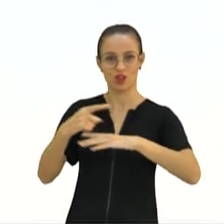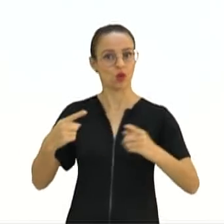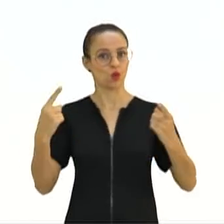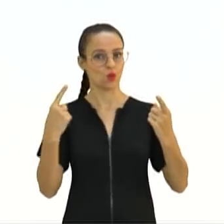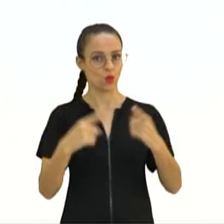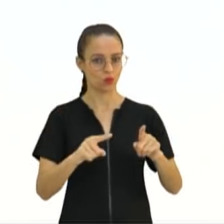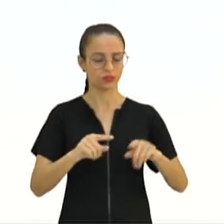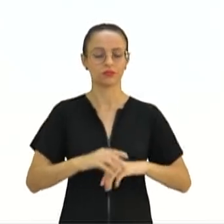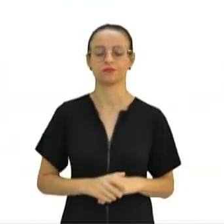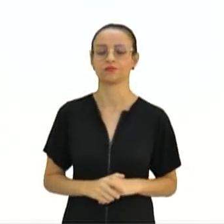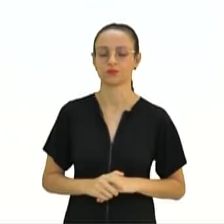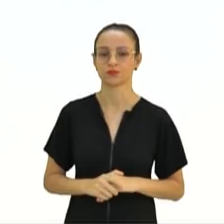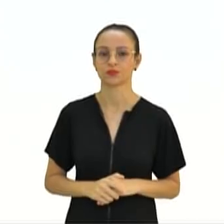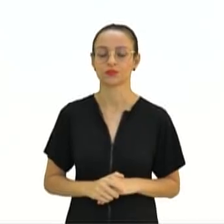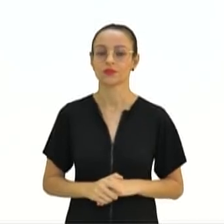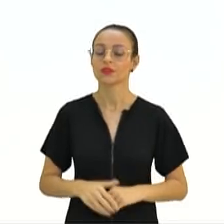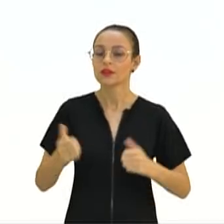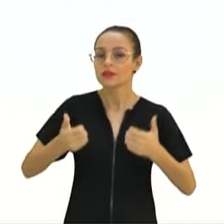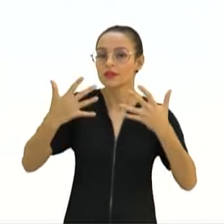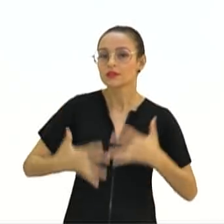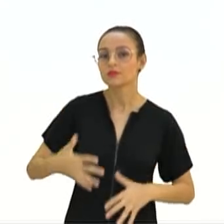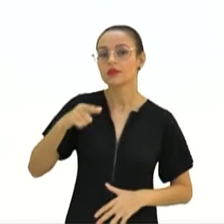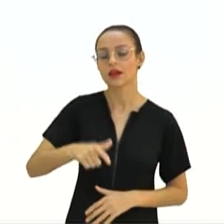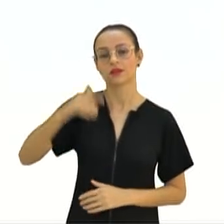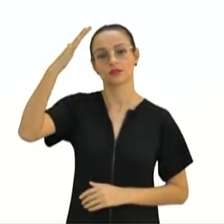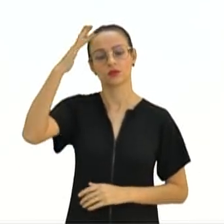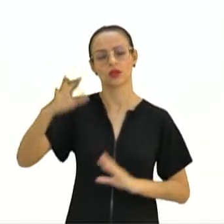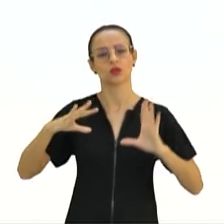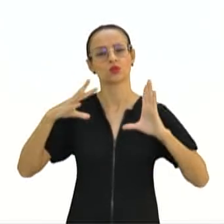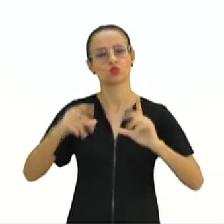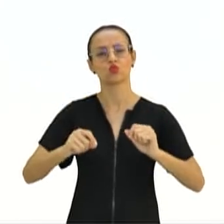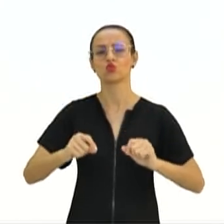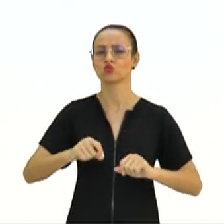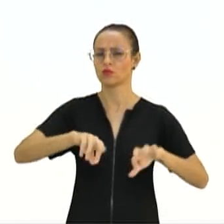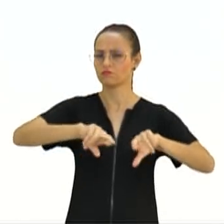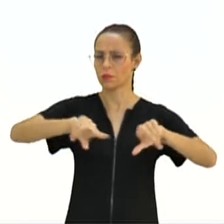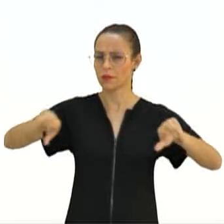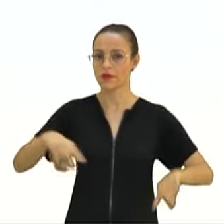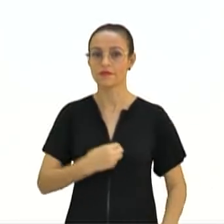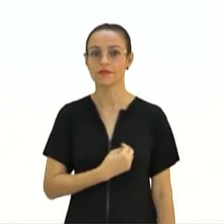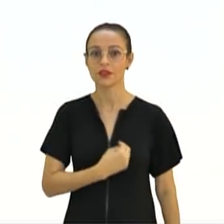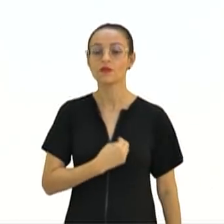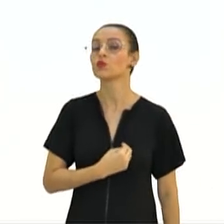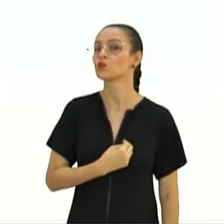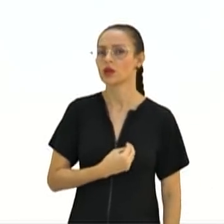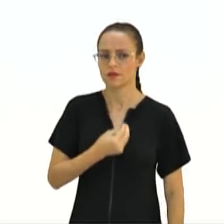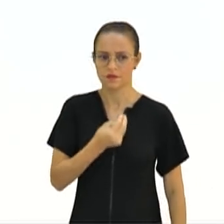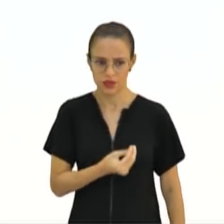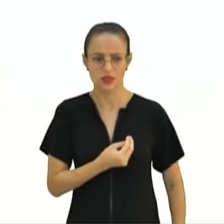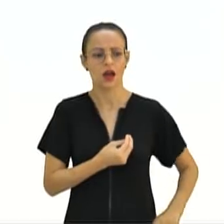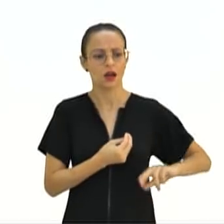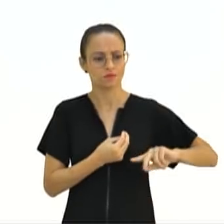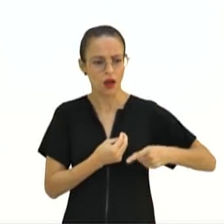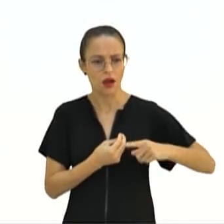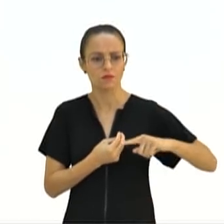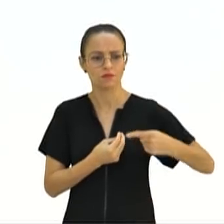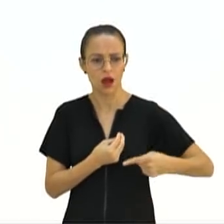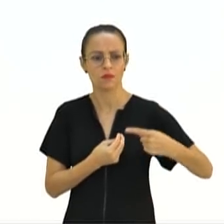contrária à biogênese, é claro. Segundo ela, todos os seres vivos são originados de outros seres vivos pré-existentes.